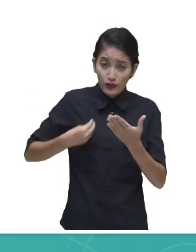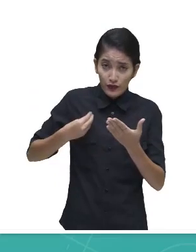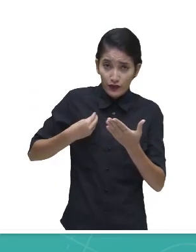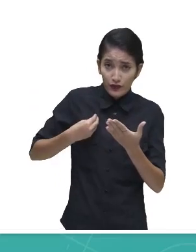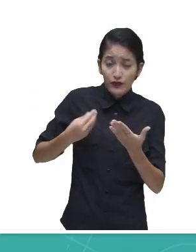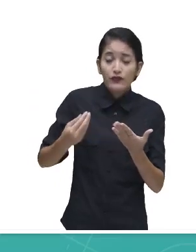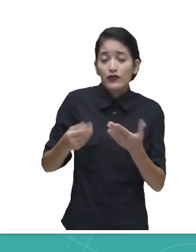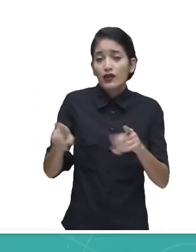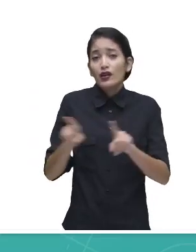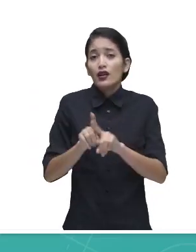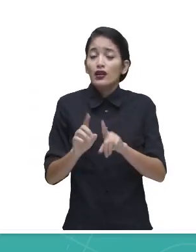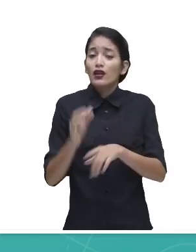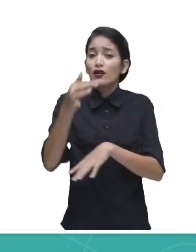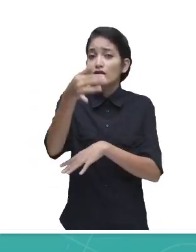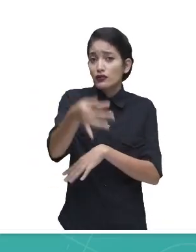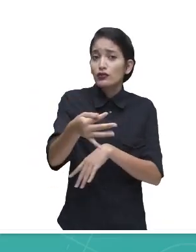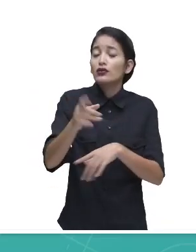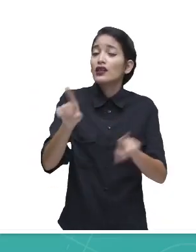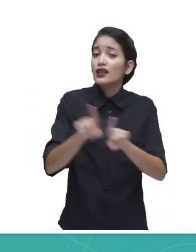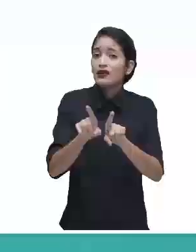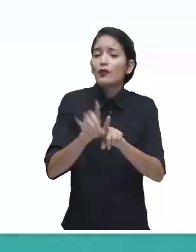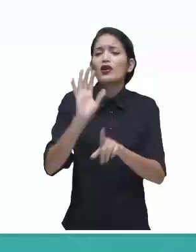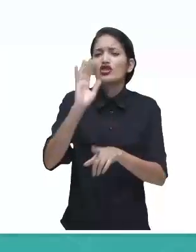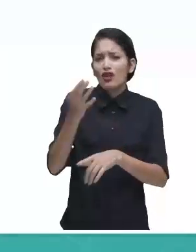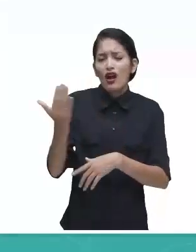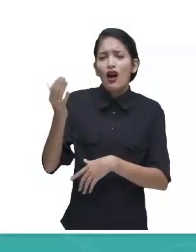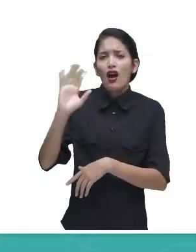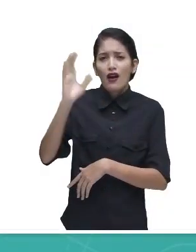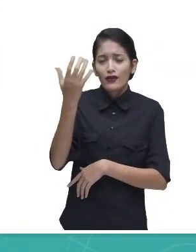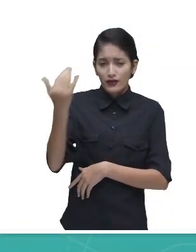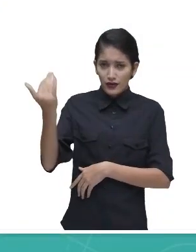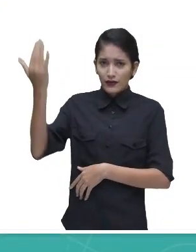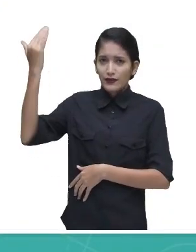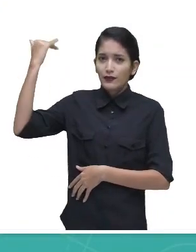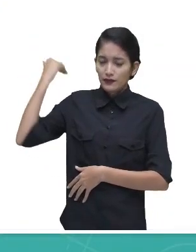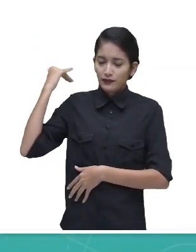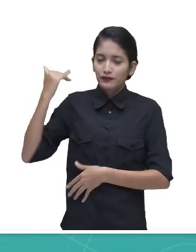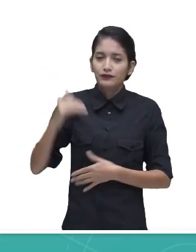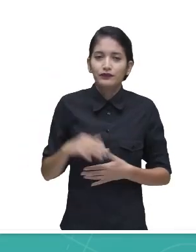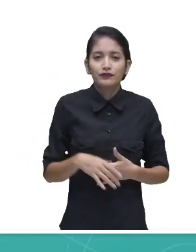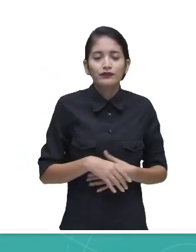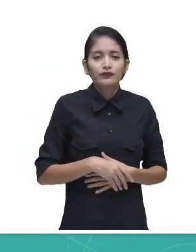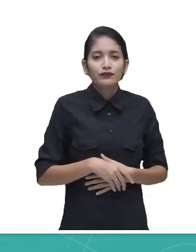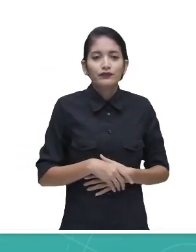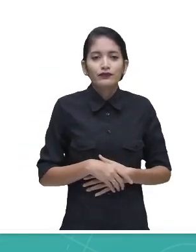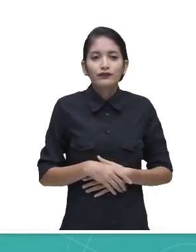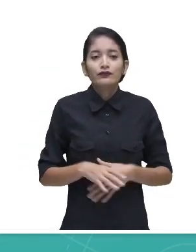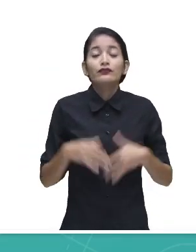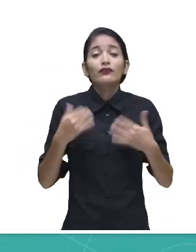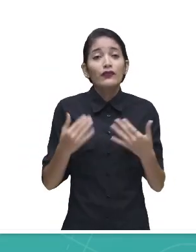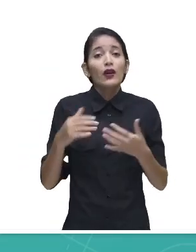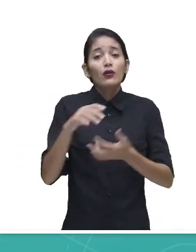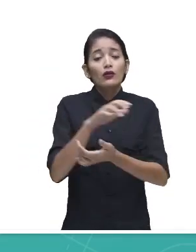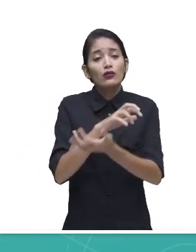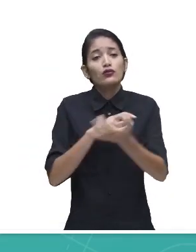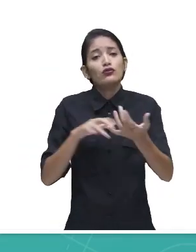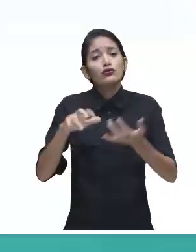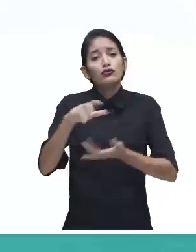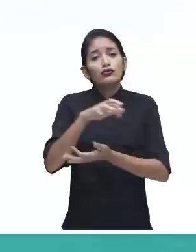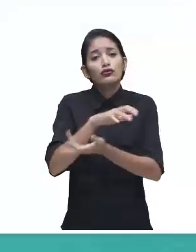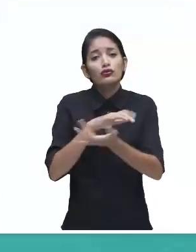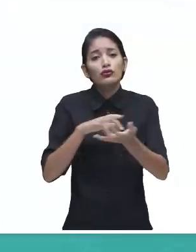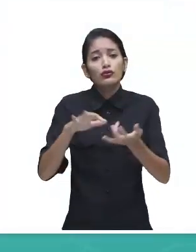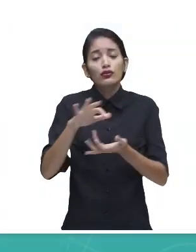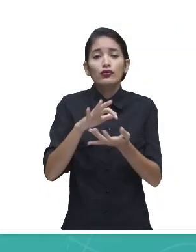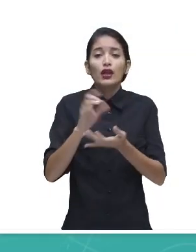o nosso futuro e influenciou o nosso passado, como o Carl Sagan bem definiu, né? Então, o universo, ele é algo